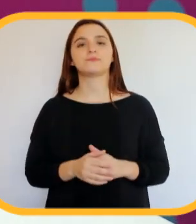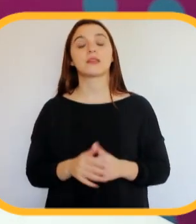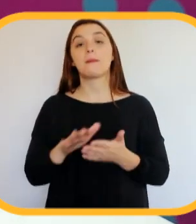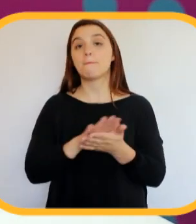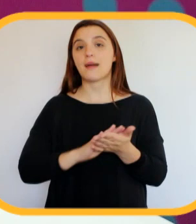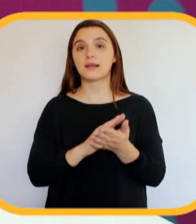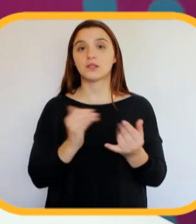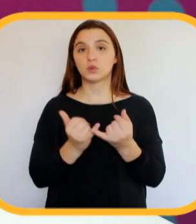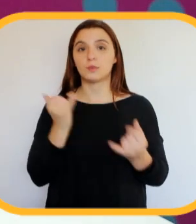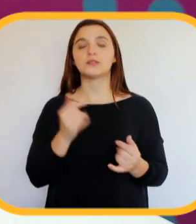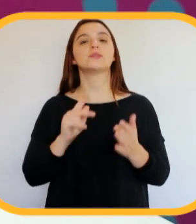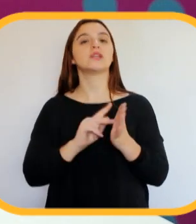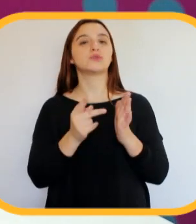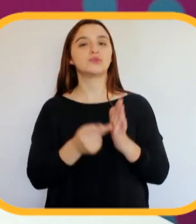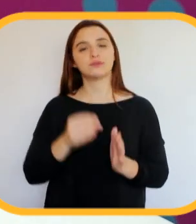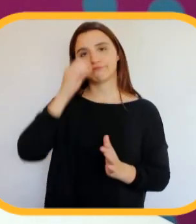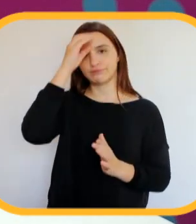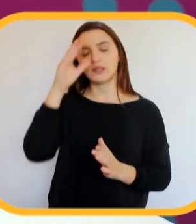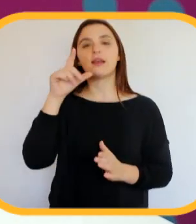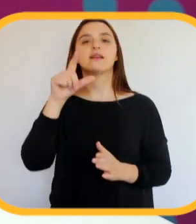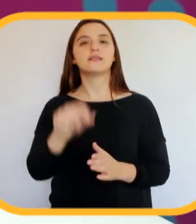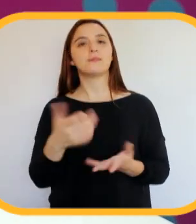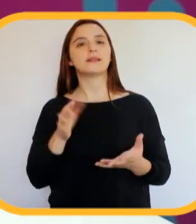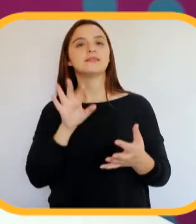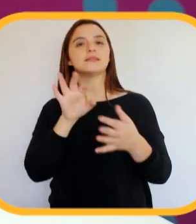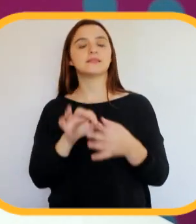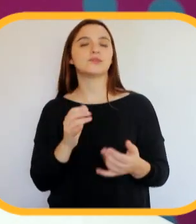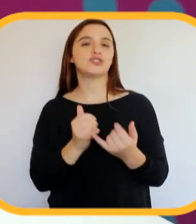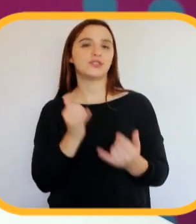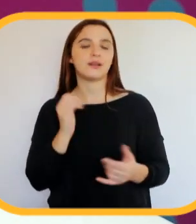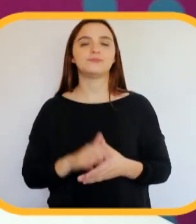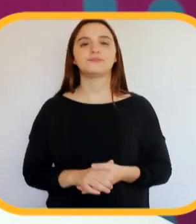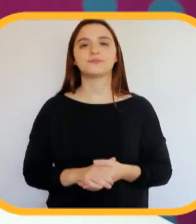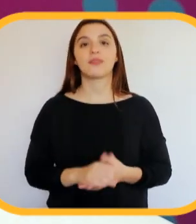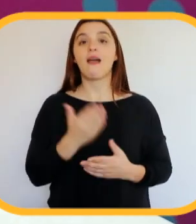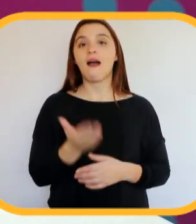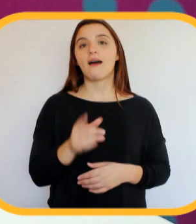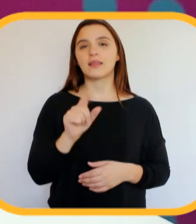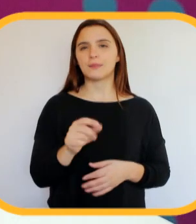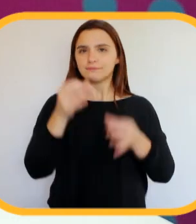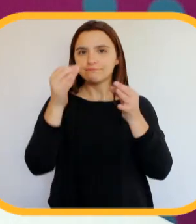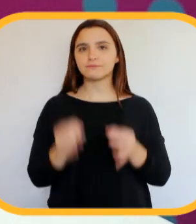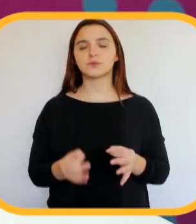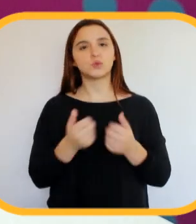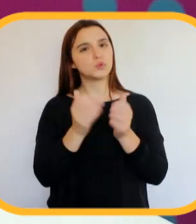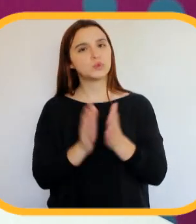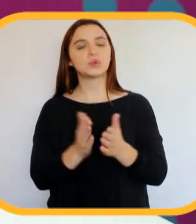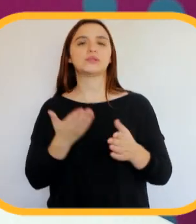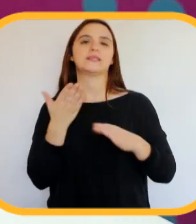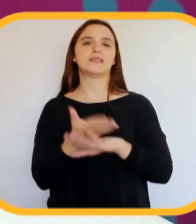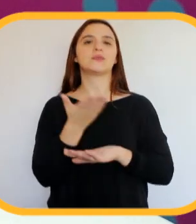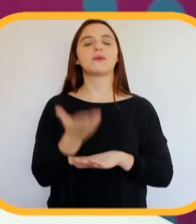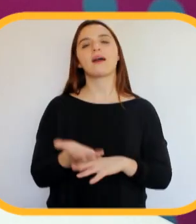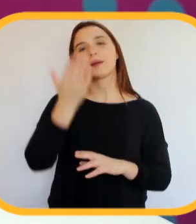nos pilares da automatização, da tecnologia inteligente e da conectividade digital. Existe também a garantia de que todos